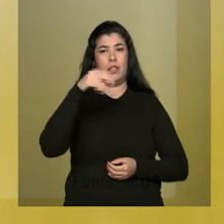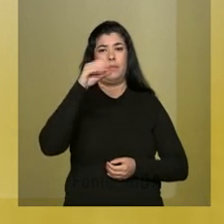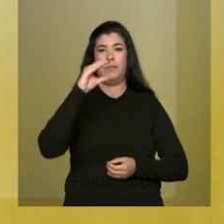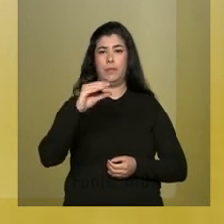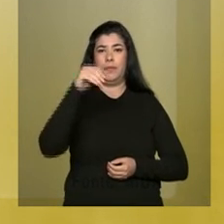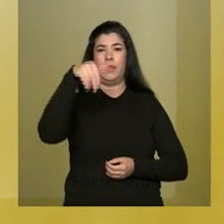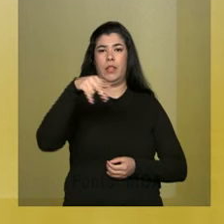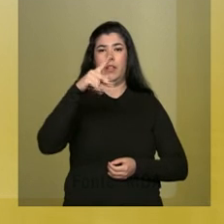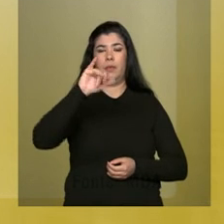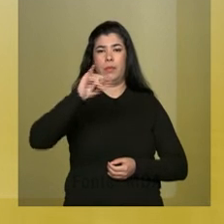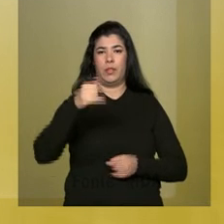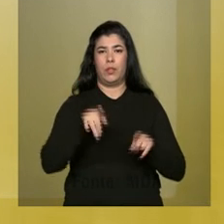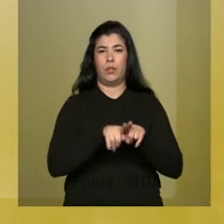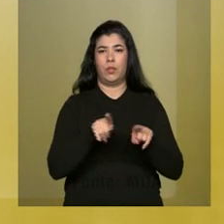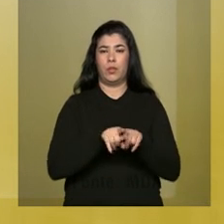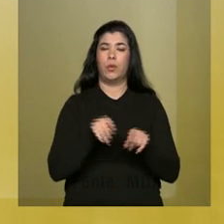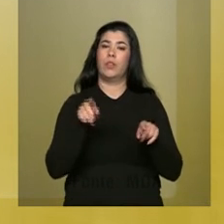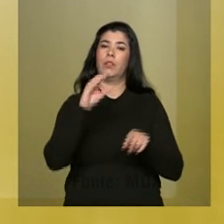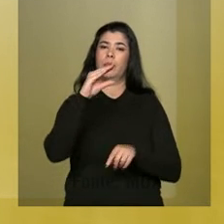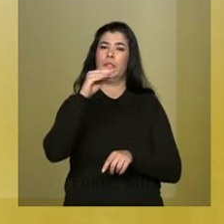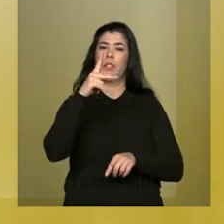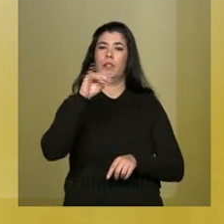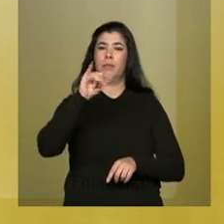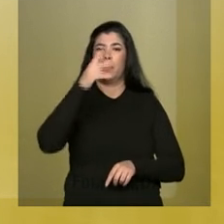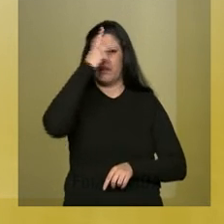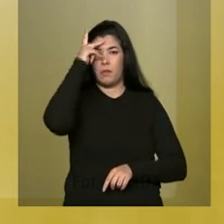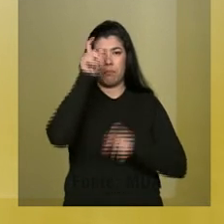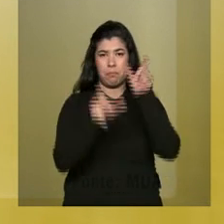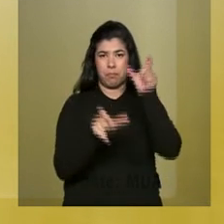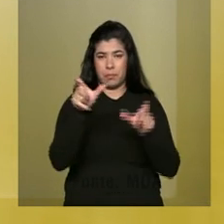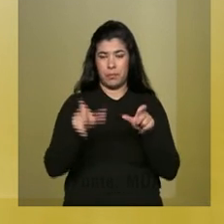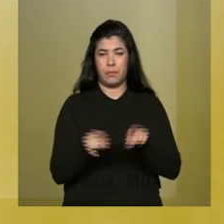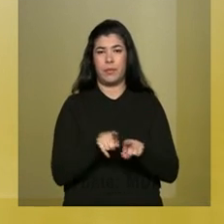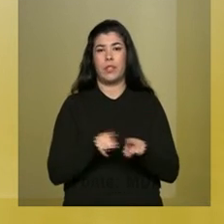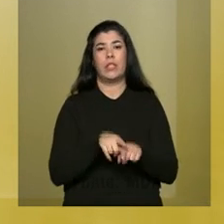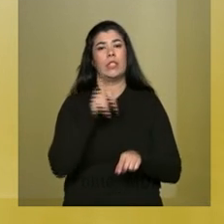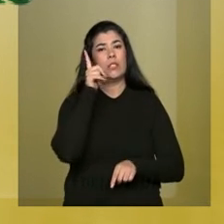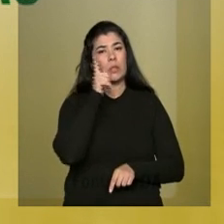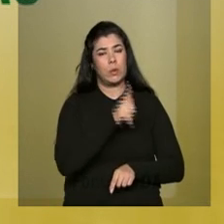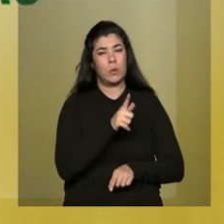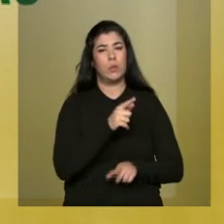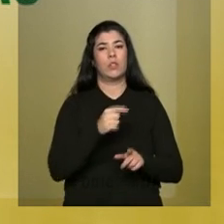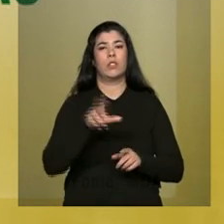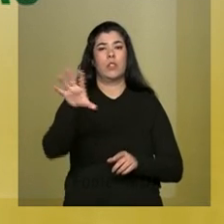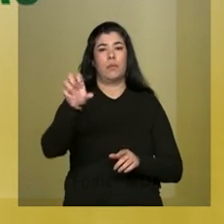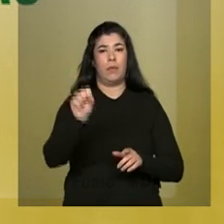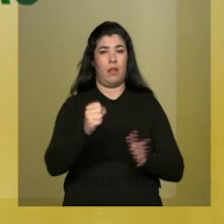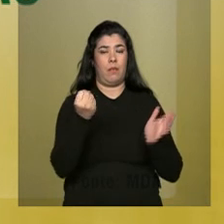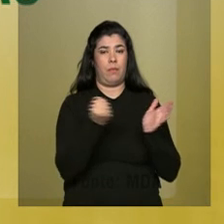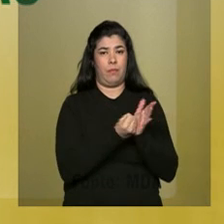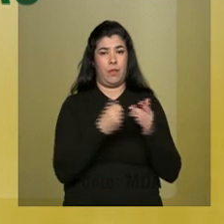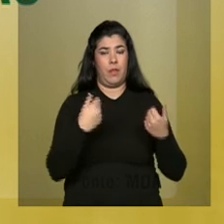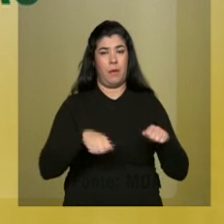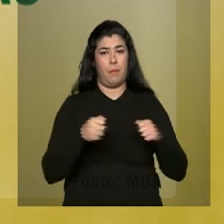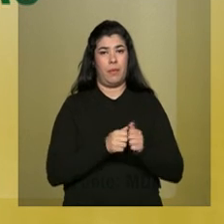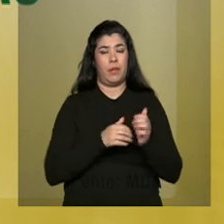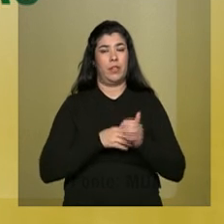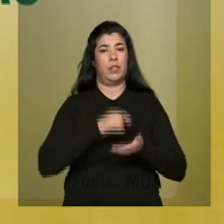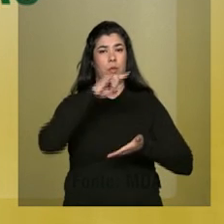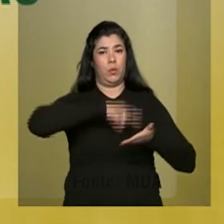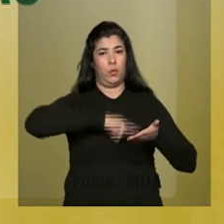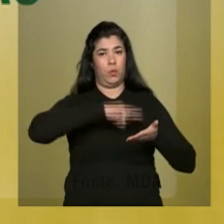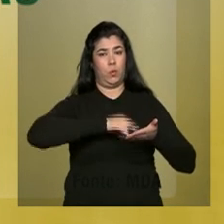de empreendimento e CPF em caso de pessoas físicas. Para ter a permissão de uso do selo, é preciso encaminhar